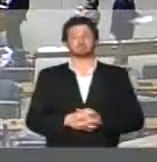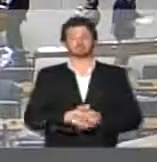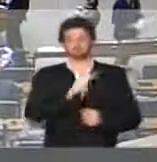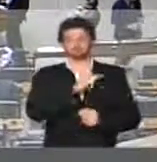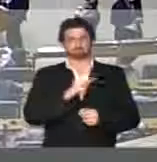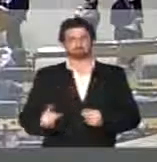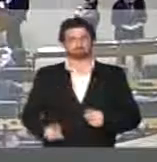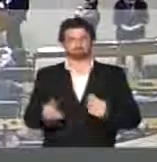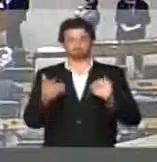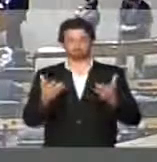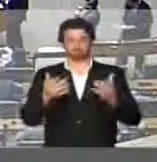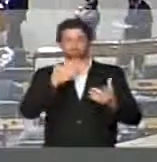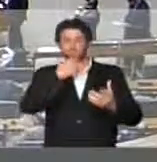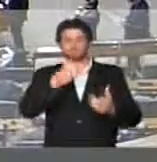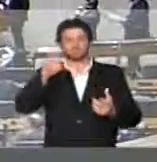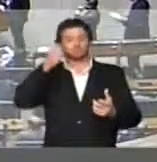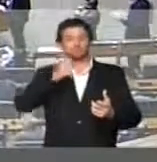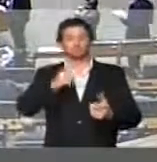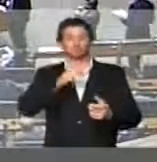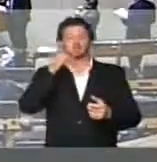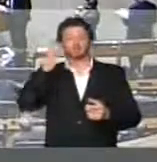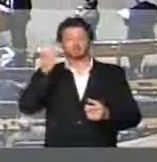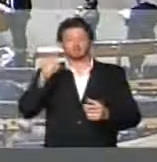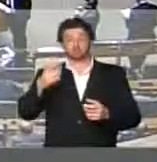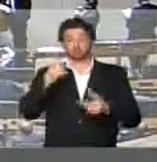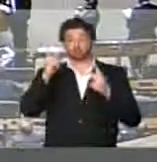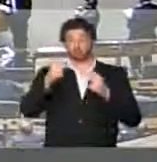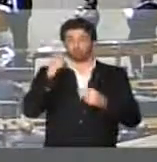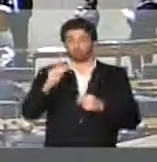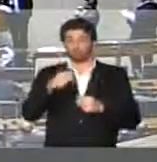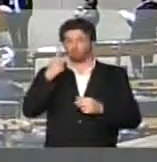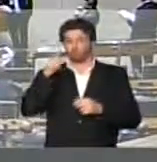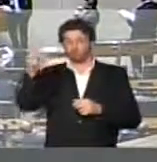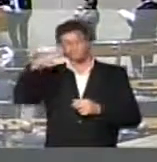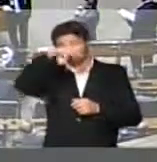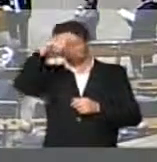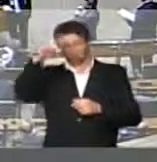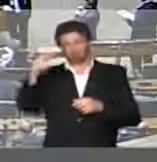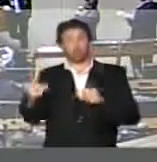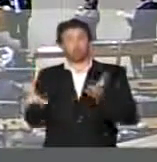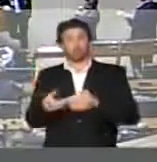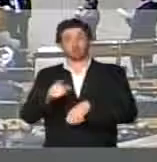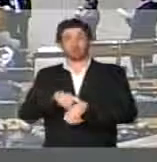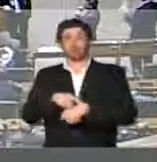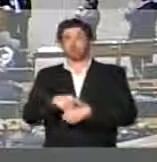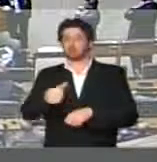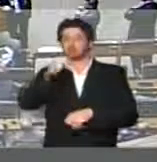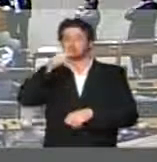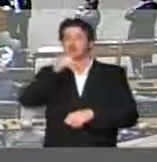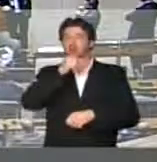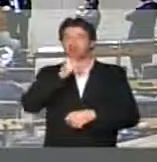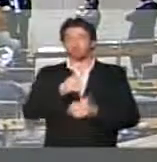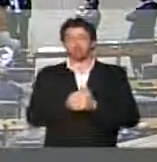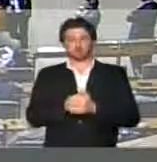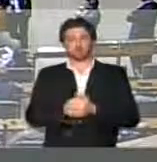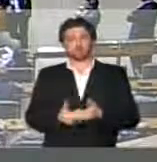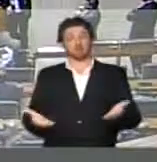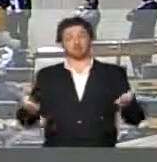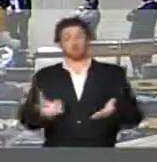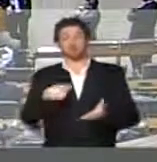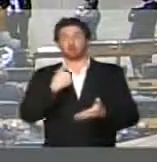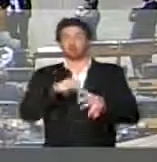Senhor presidente, senhoras e senhores deputados, como a gente diz no meu estado do Mato Grosso, chegou a hora da onça beber água. Agora nós